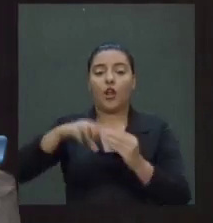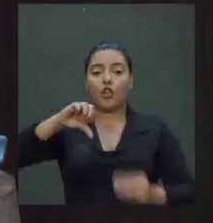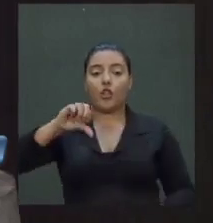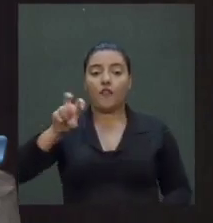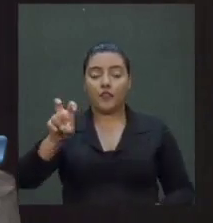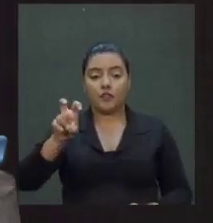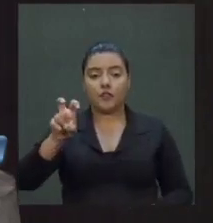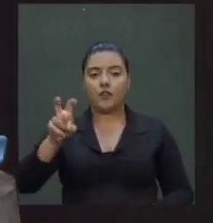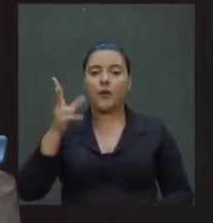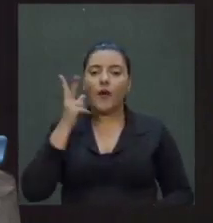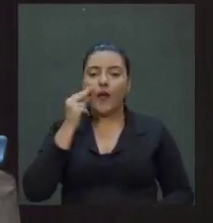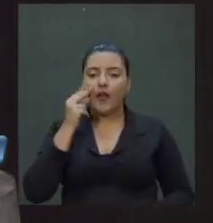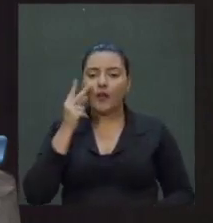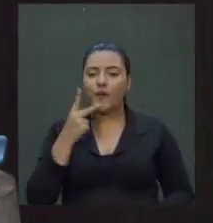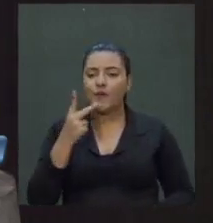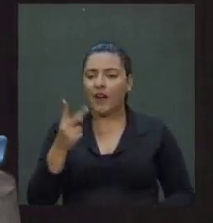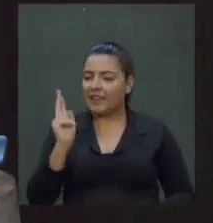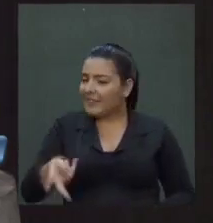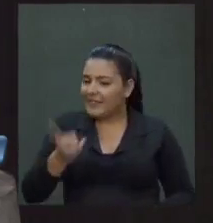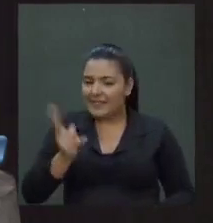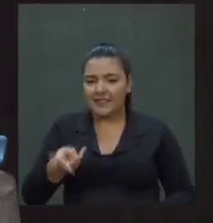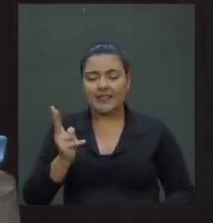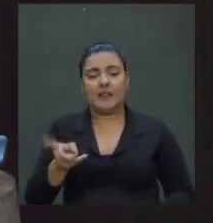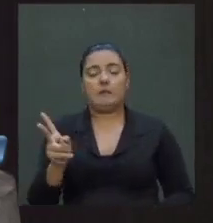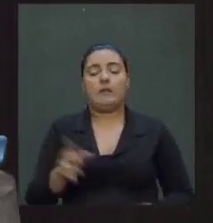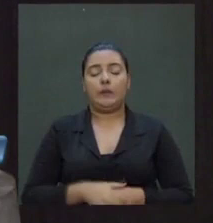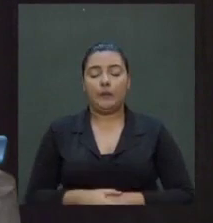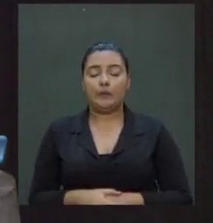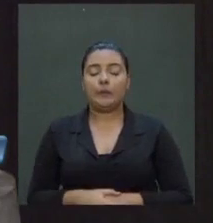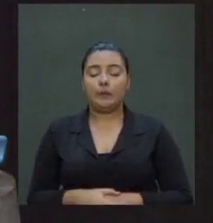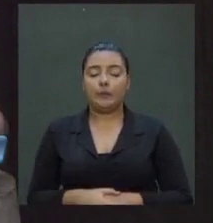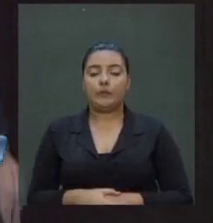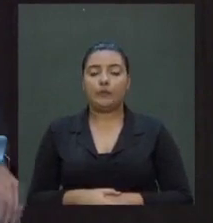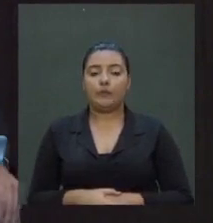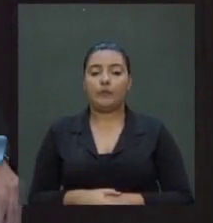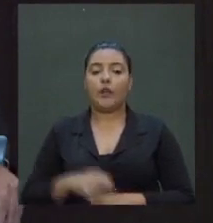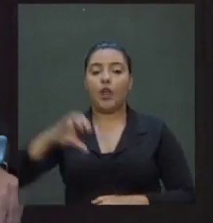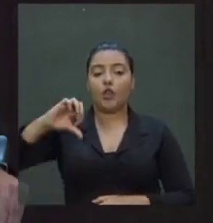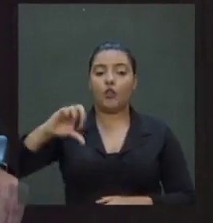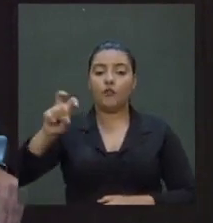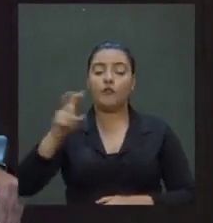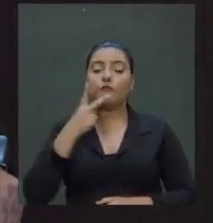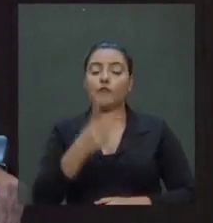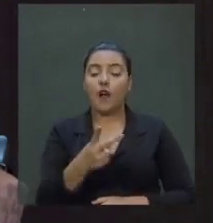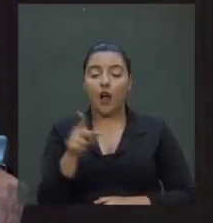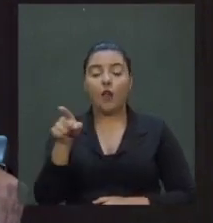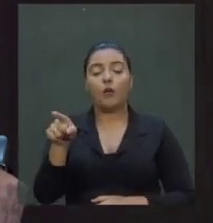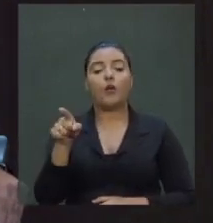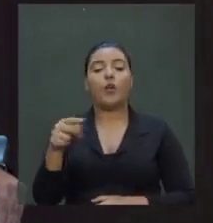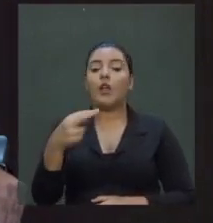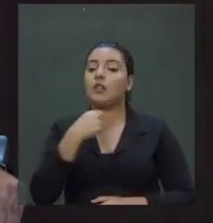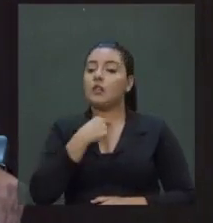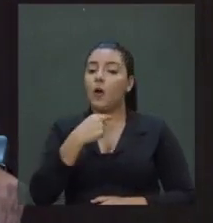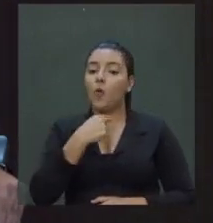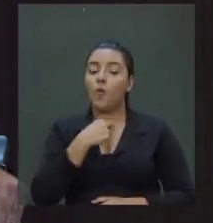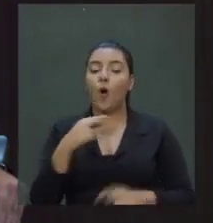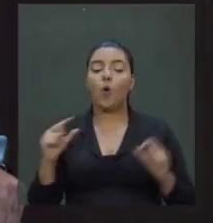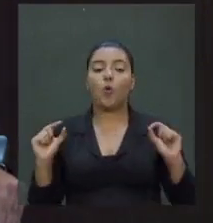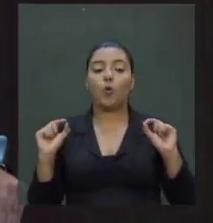deputado Heitor, que gosta sobretudo de citar essa lei. A Lei Complementar 95 diz que não pode